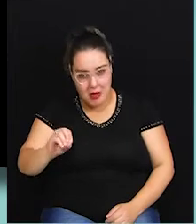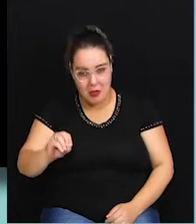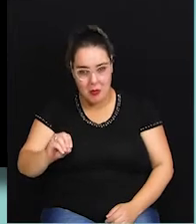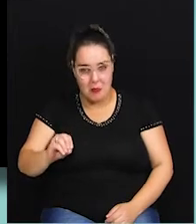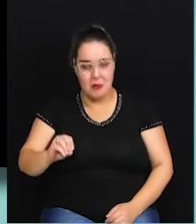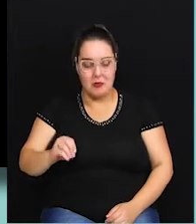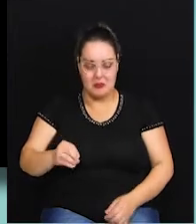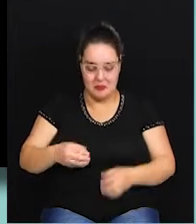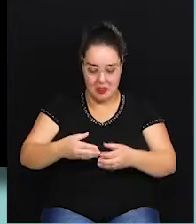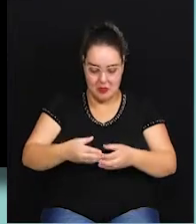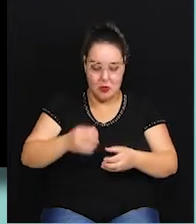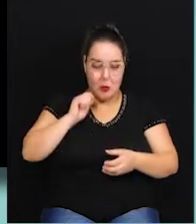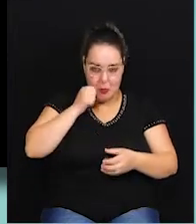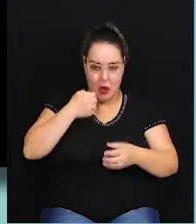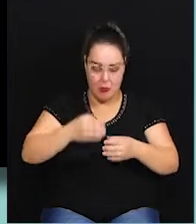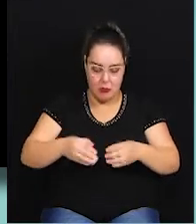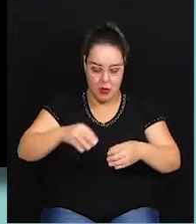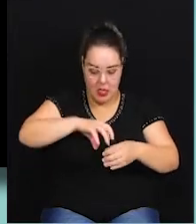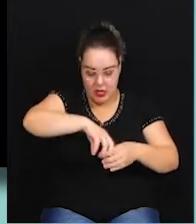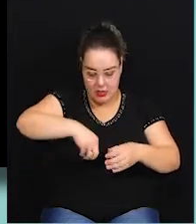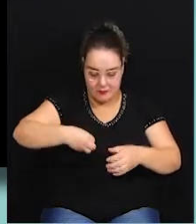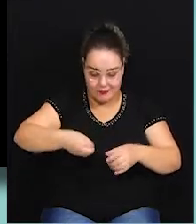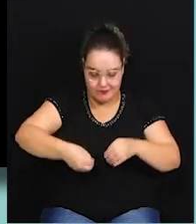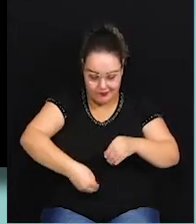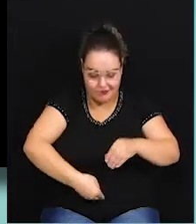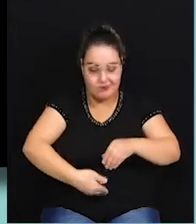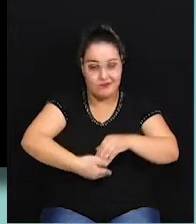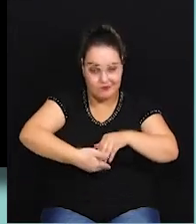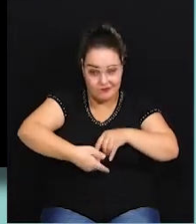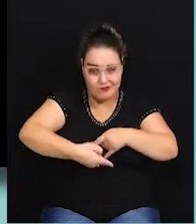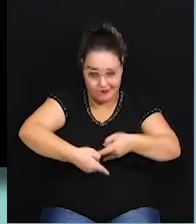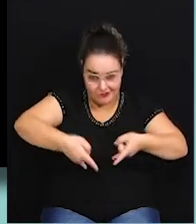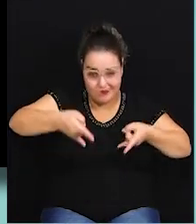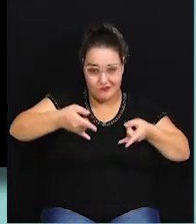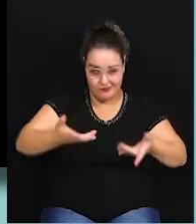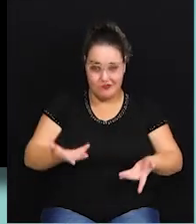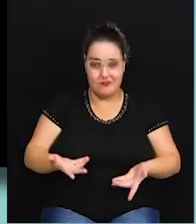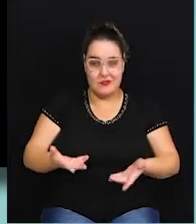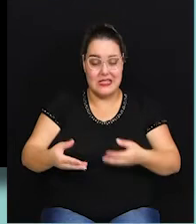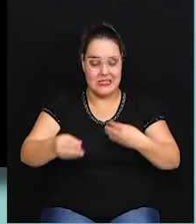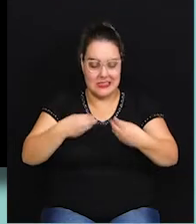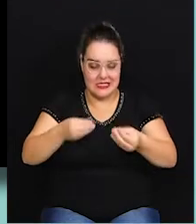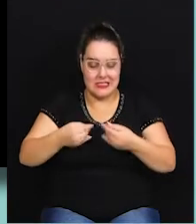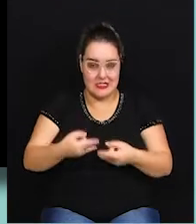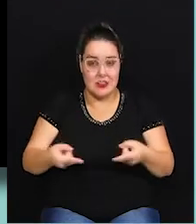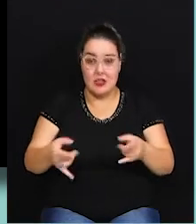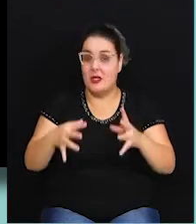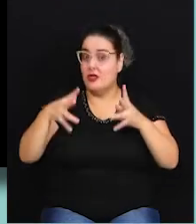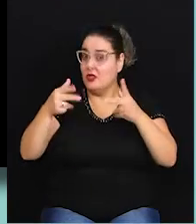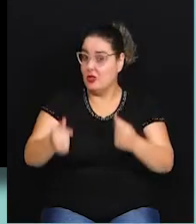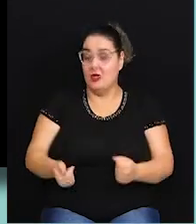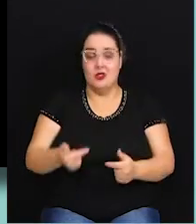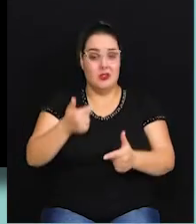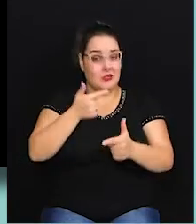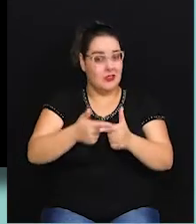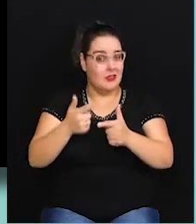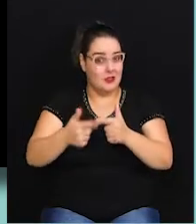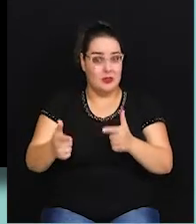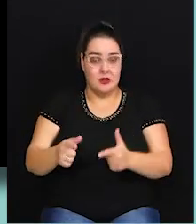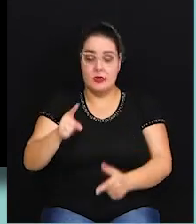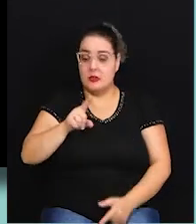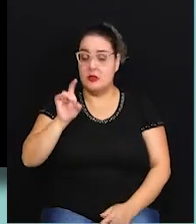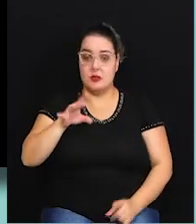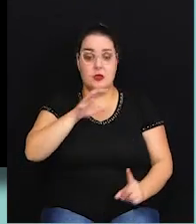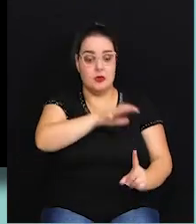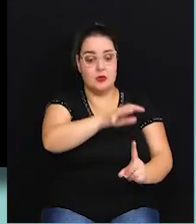acesso a absorventes. Então, justamente por causa de toda essa problemática que não atinge apenas o âmbito ambiental,